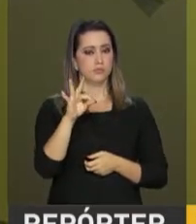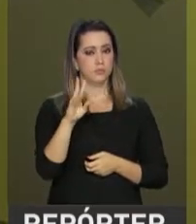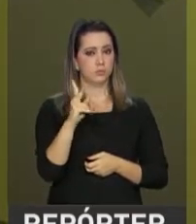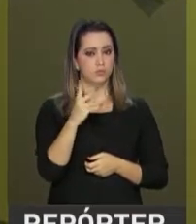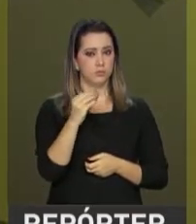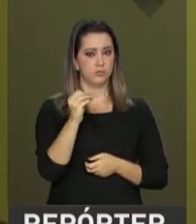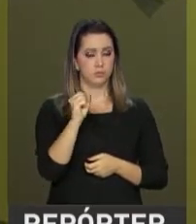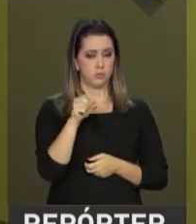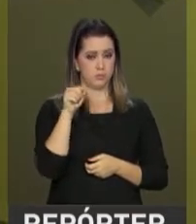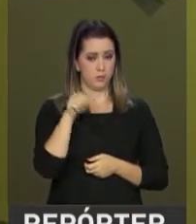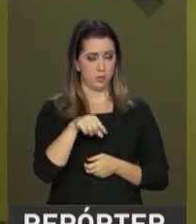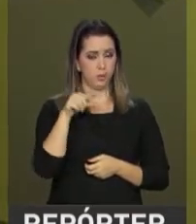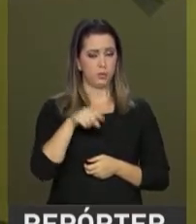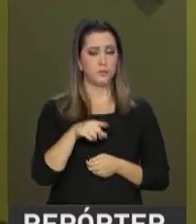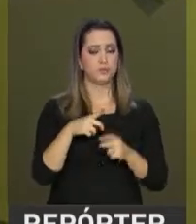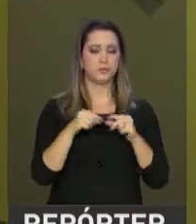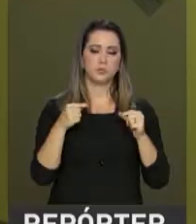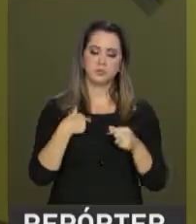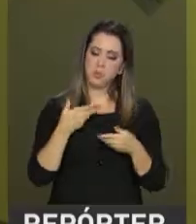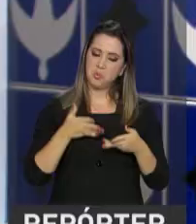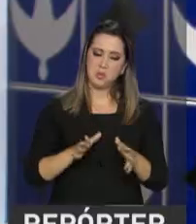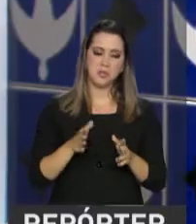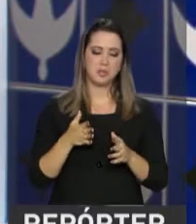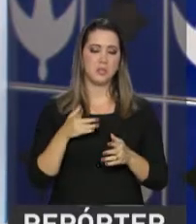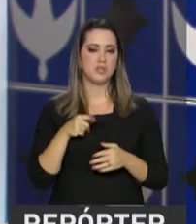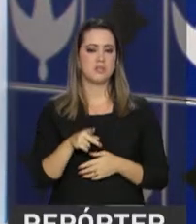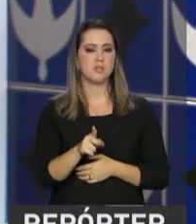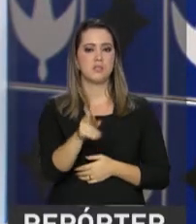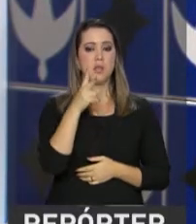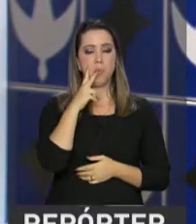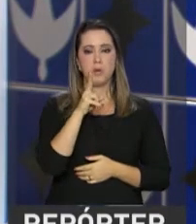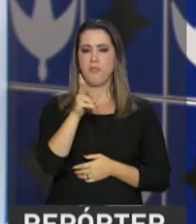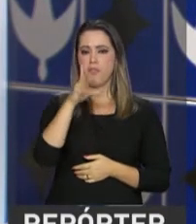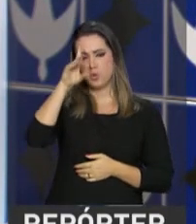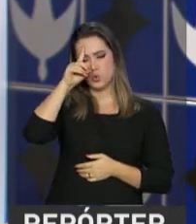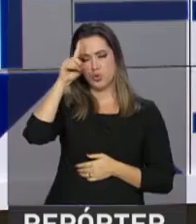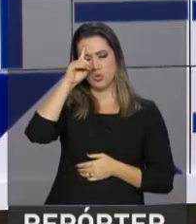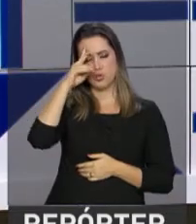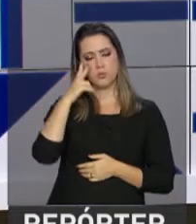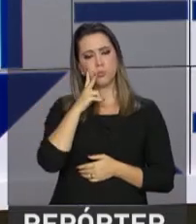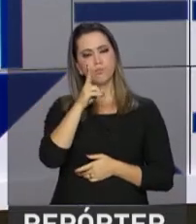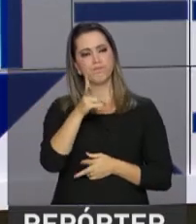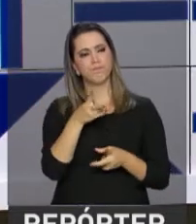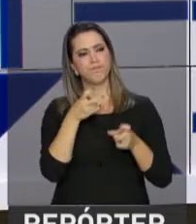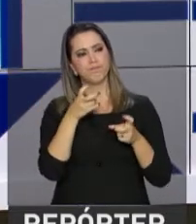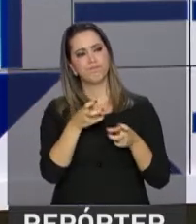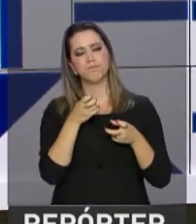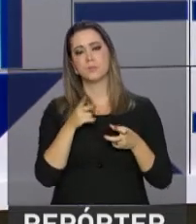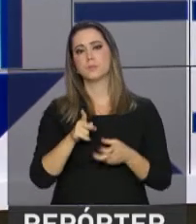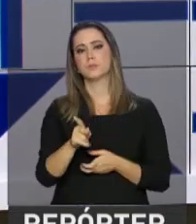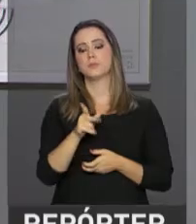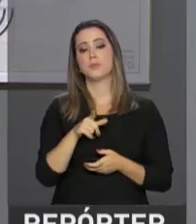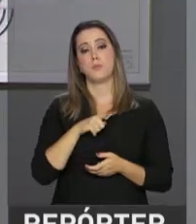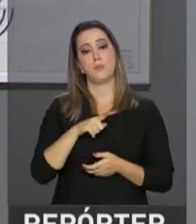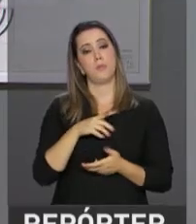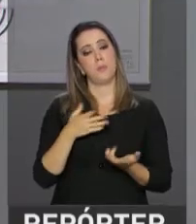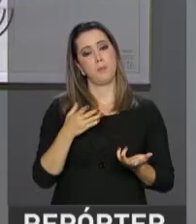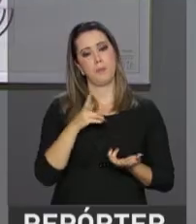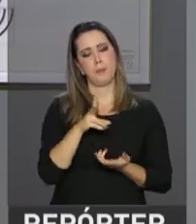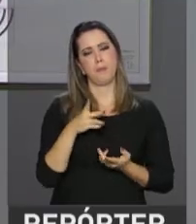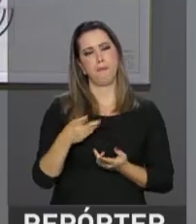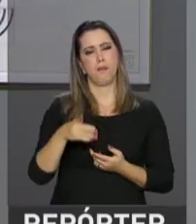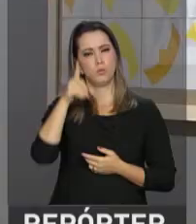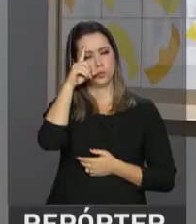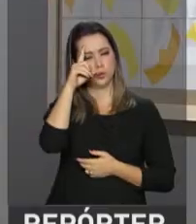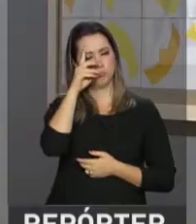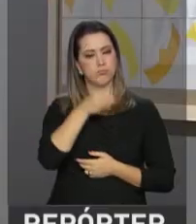arquitetura aqui em Brasília. Eu nasci aqui, então é algo que se tornou cotidiano, já estava muito integrado e natural